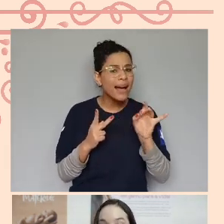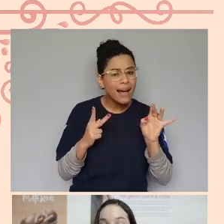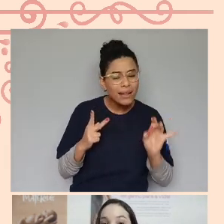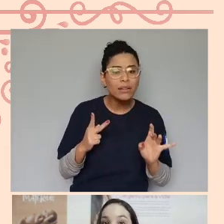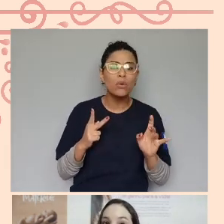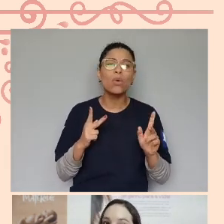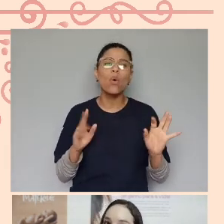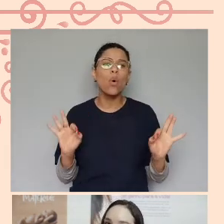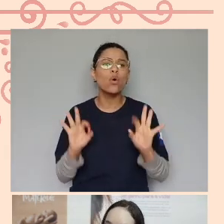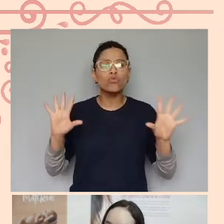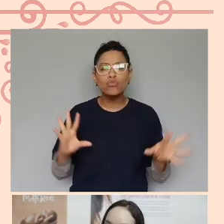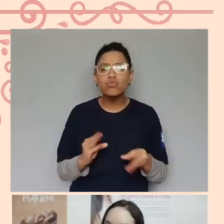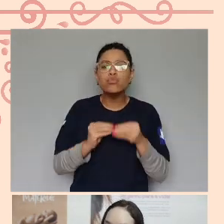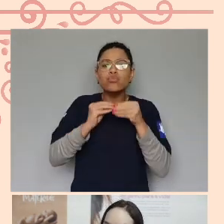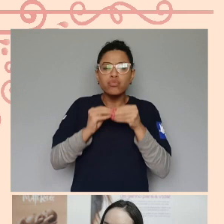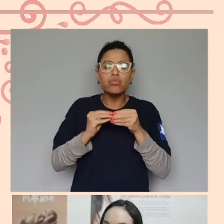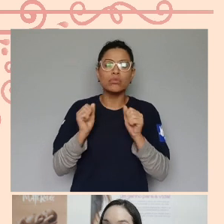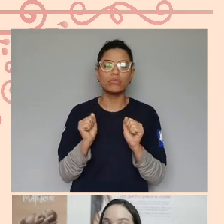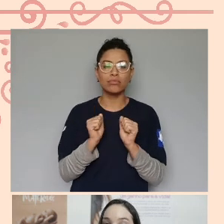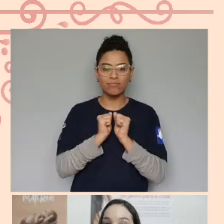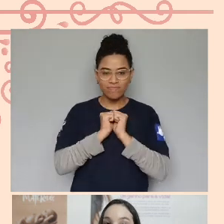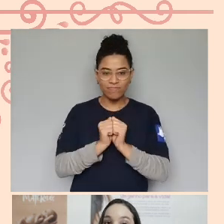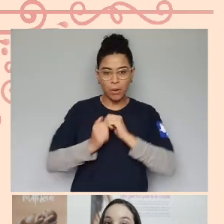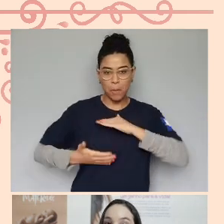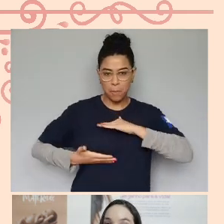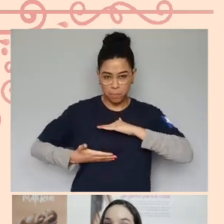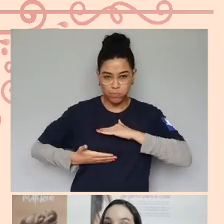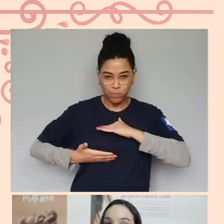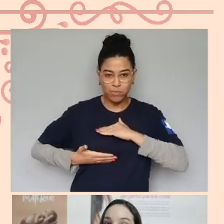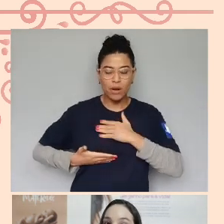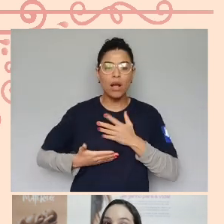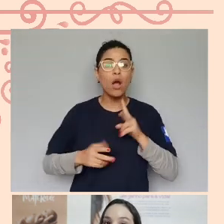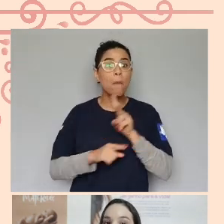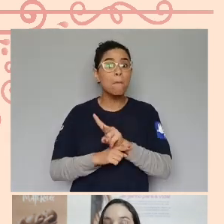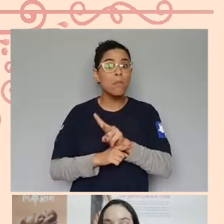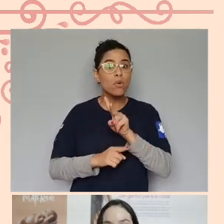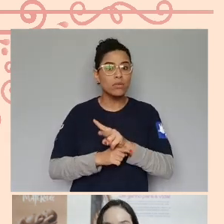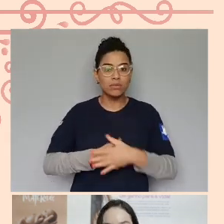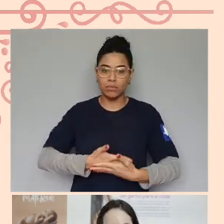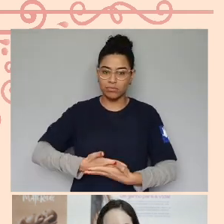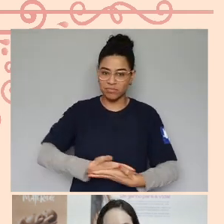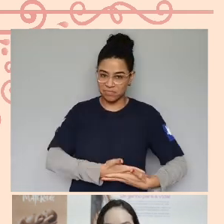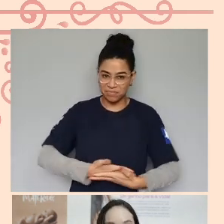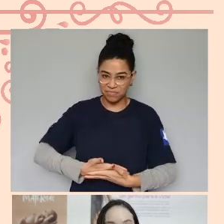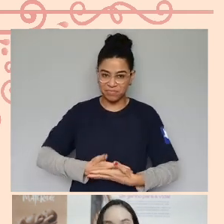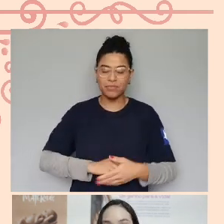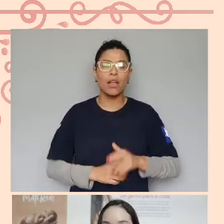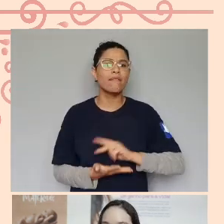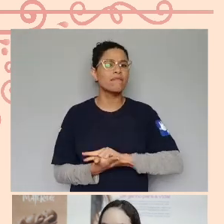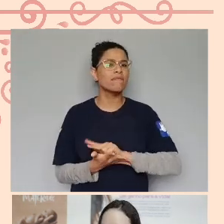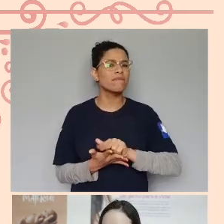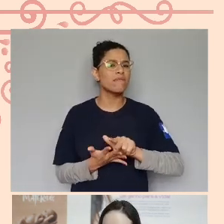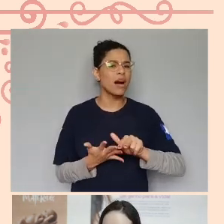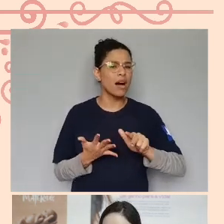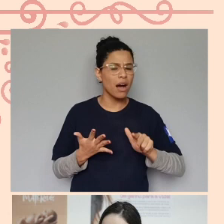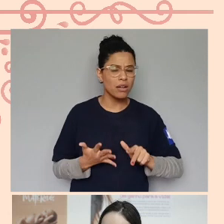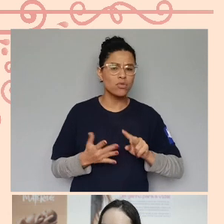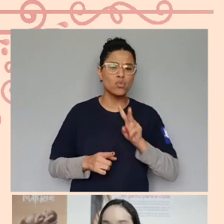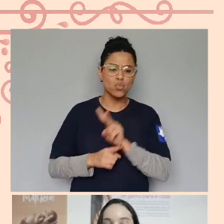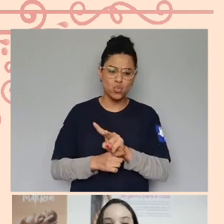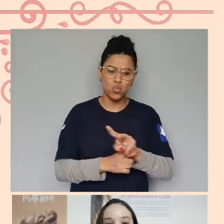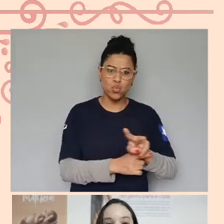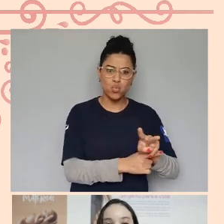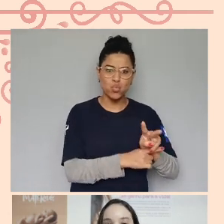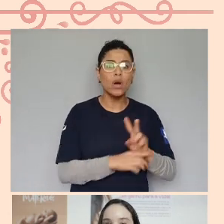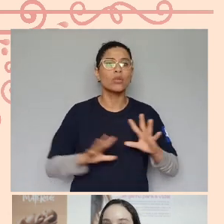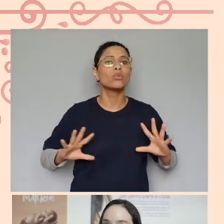lactoferrina, as imunoglobulinas, e elas vão conferir proteção para o recém-nascido. Elas têm diversos fatores